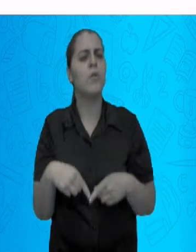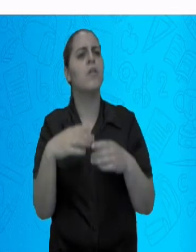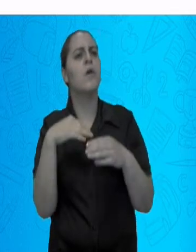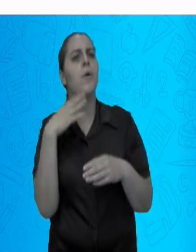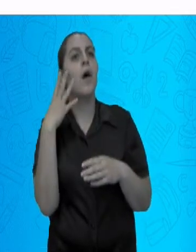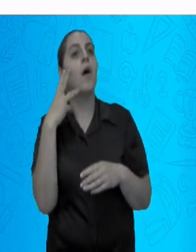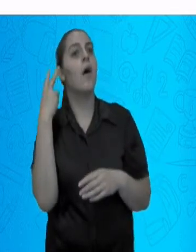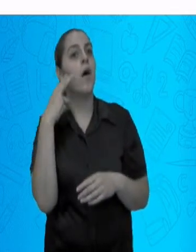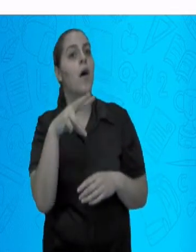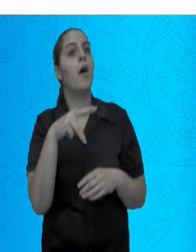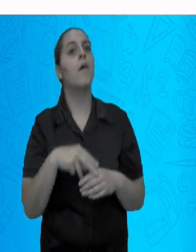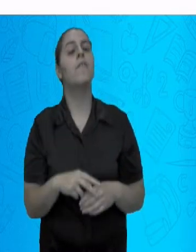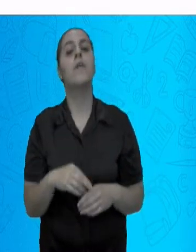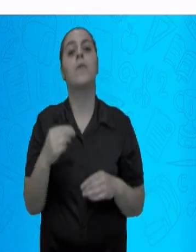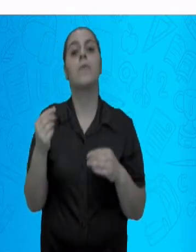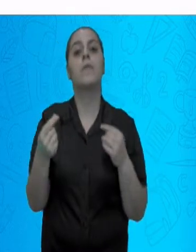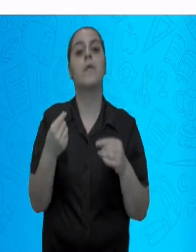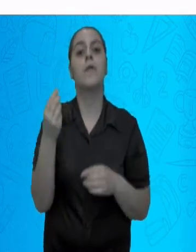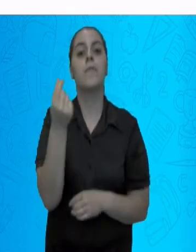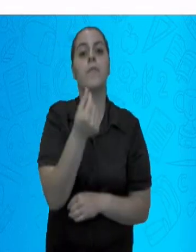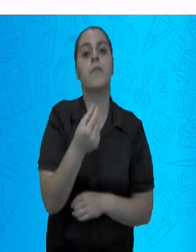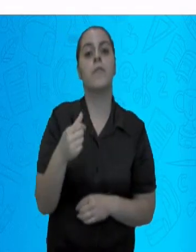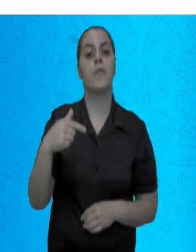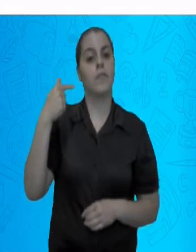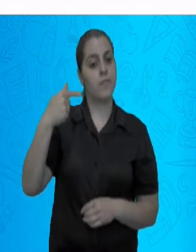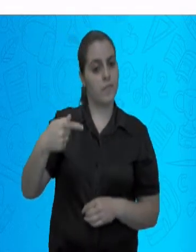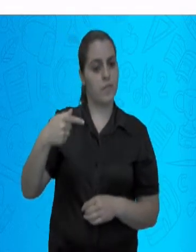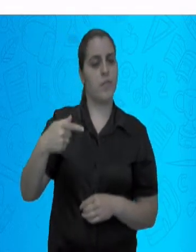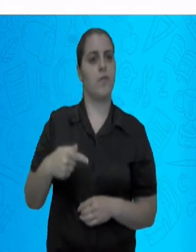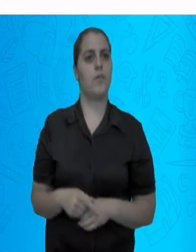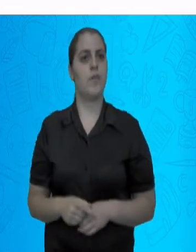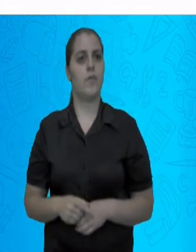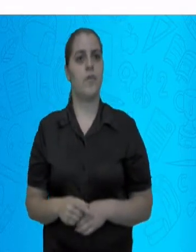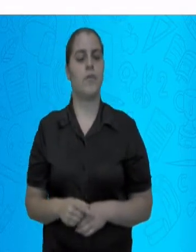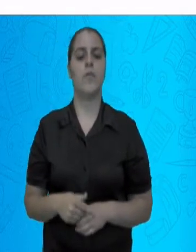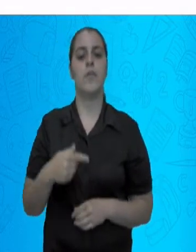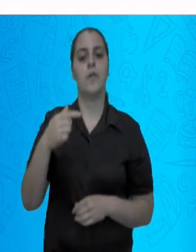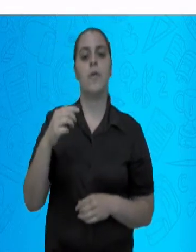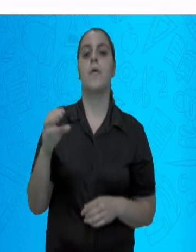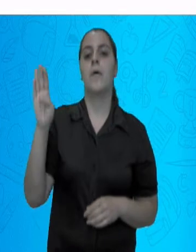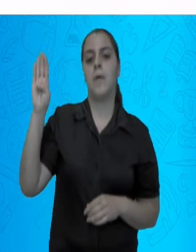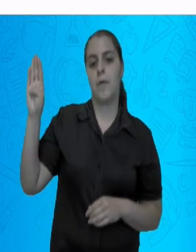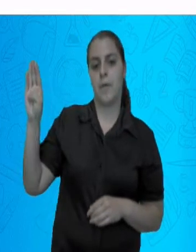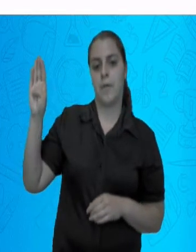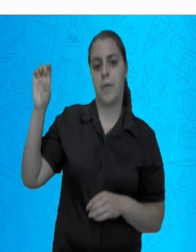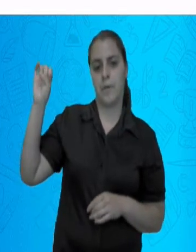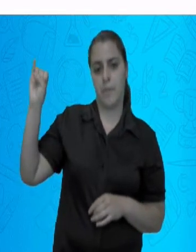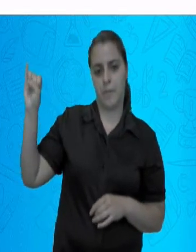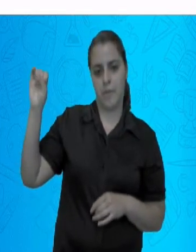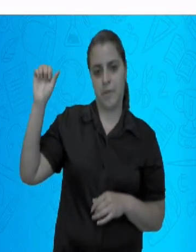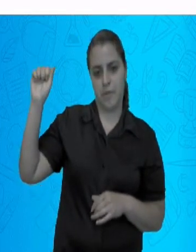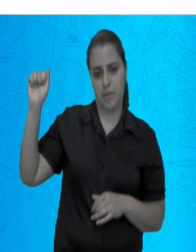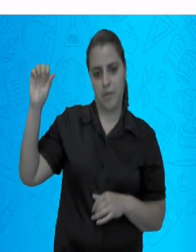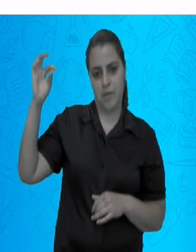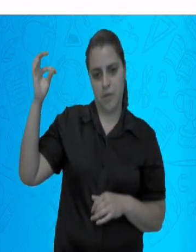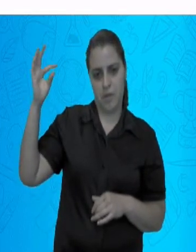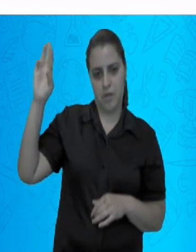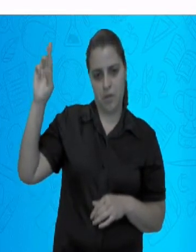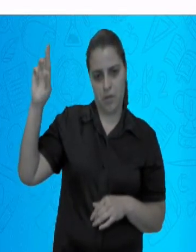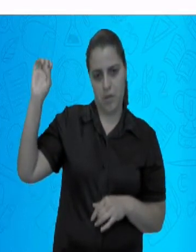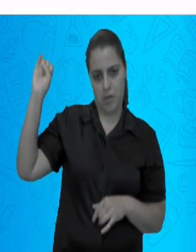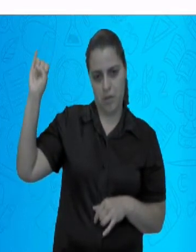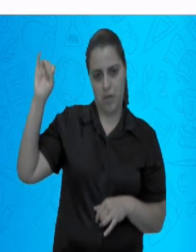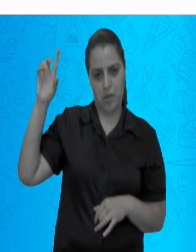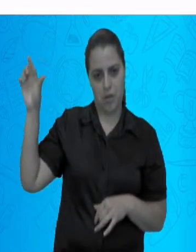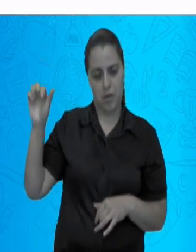coluna da Beatriz foi até o 7. Então, a Beatriz ganhou 7. E o Ivo? O Ivo está